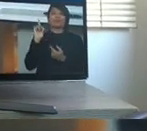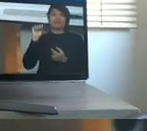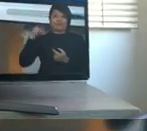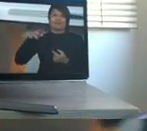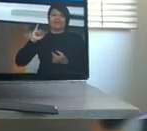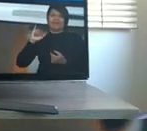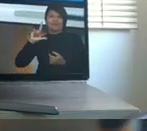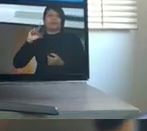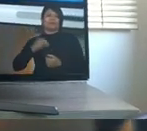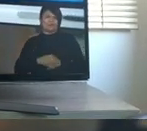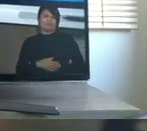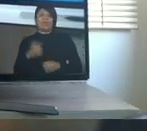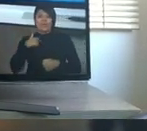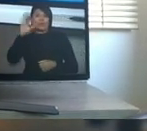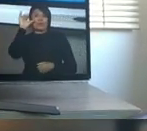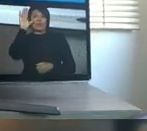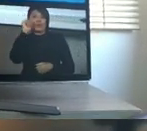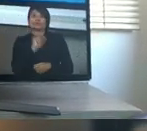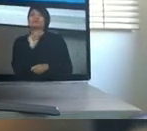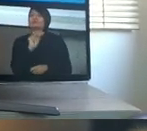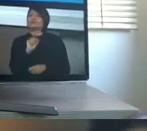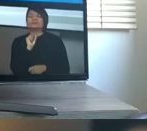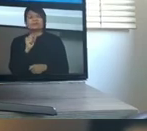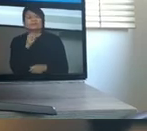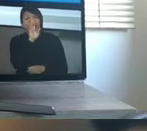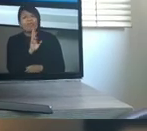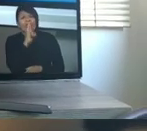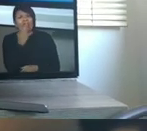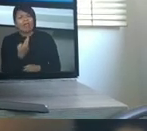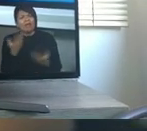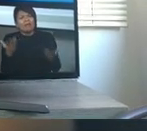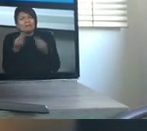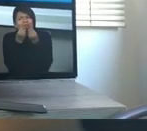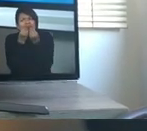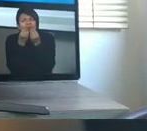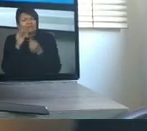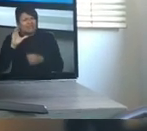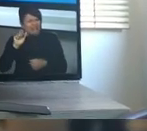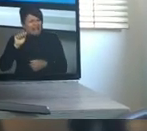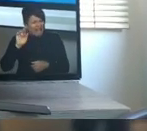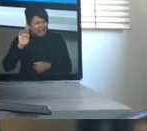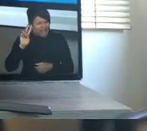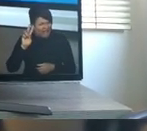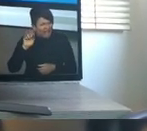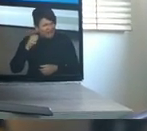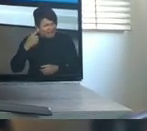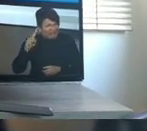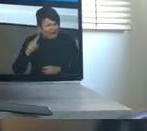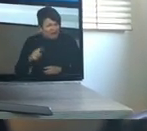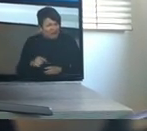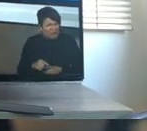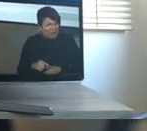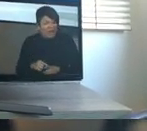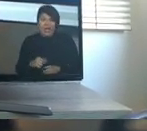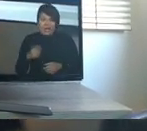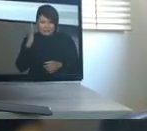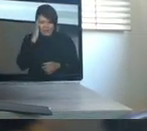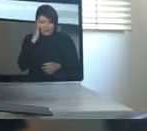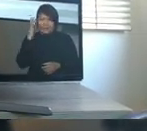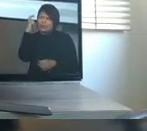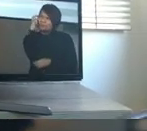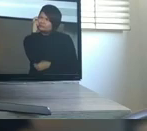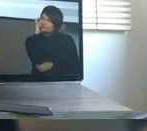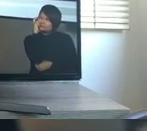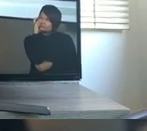saber que sorvete é esse sabor de carvão. Sabe o que eu pensei na minha cabeça? Eu